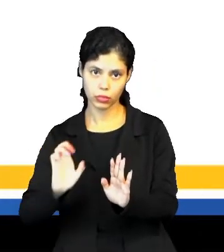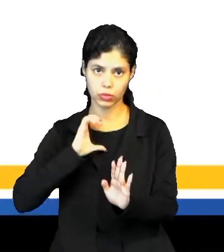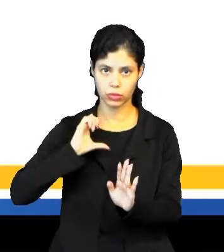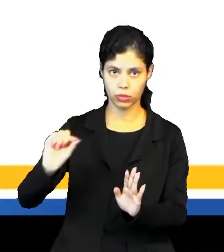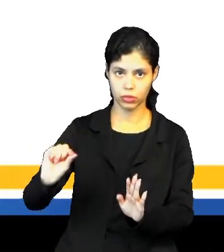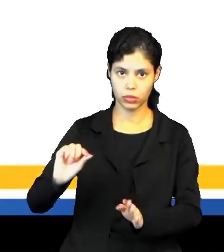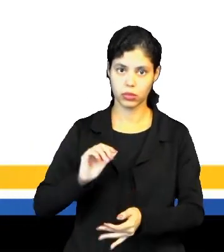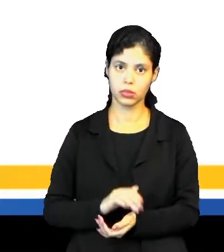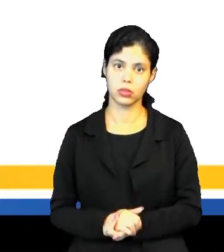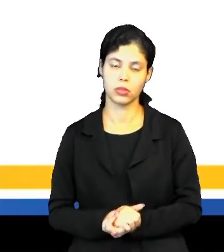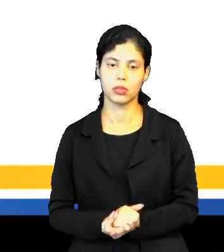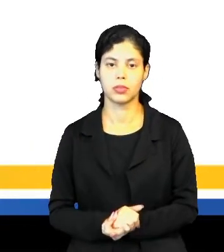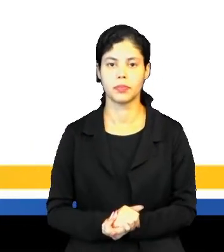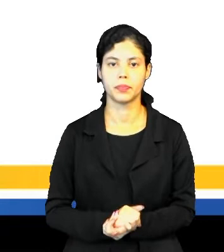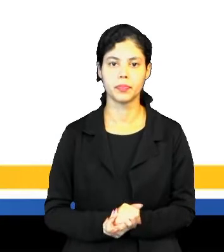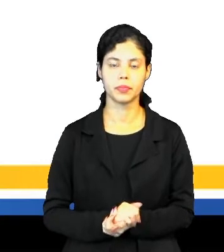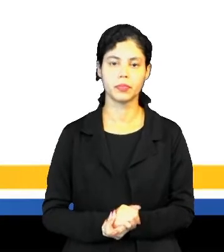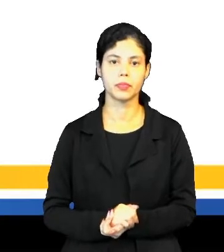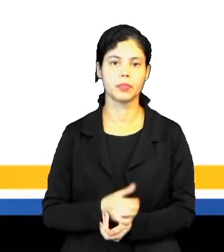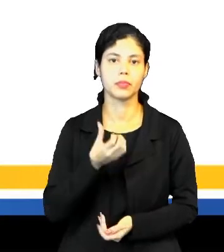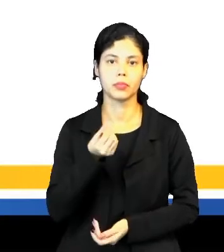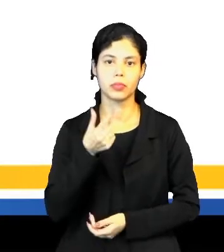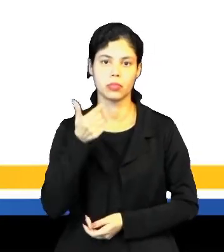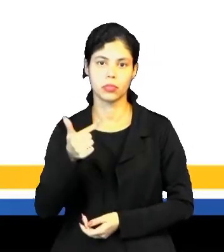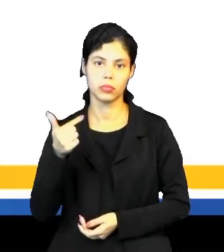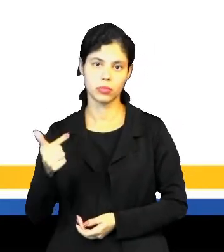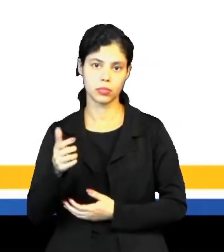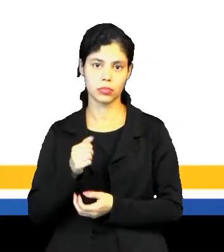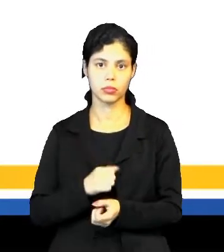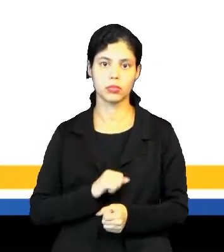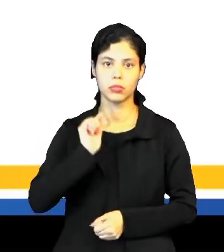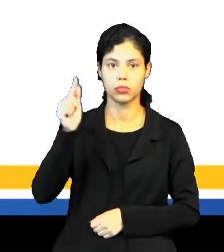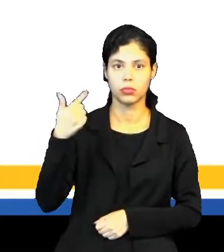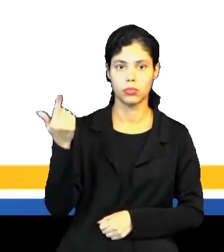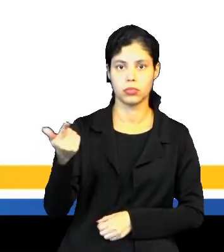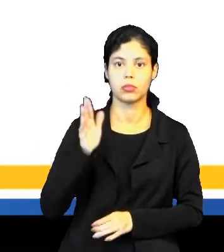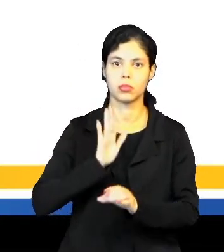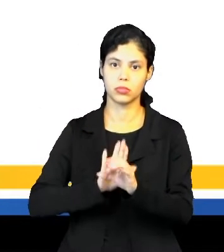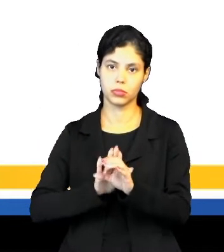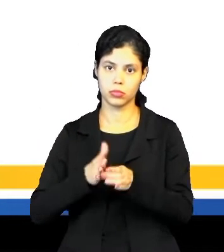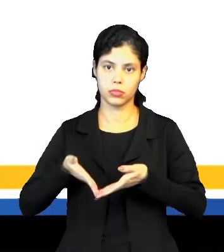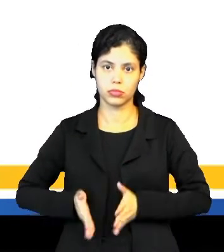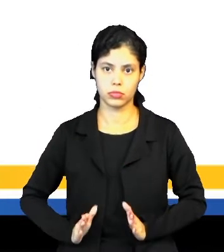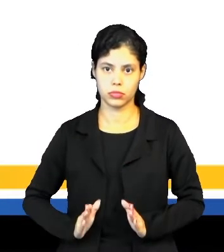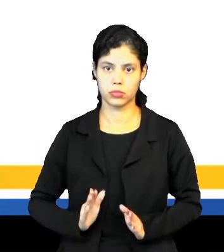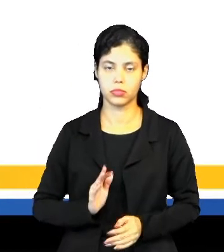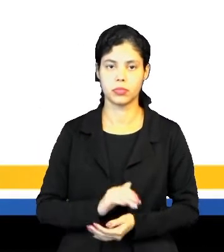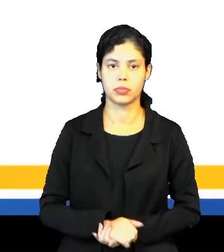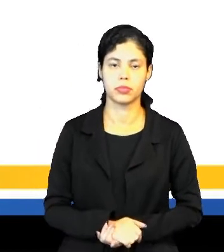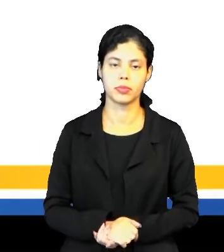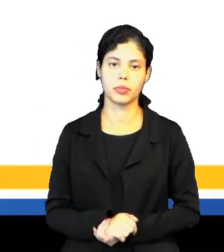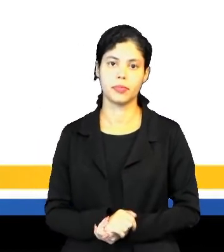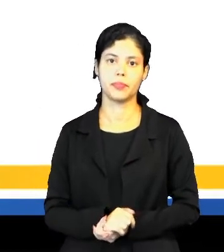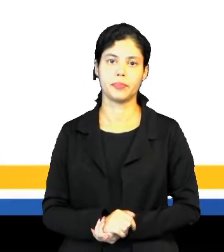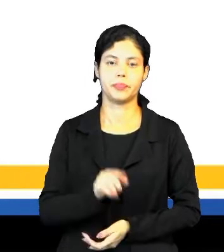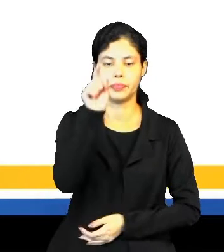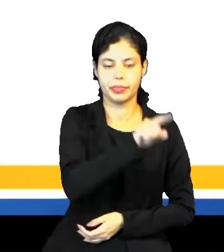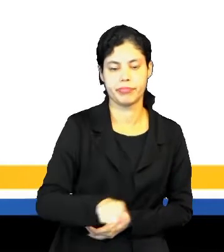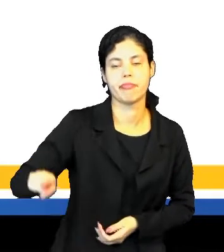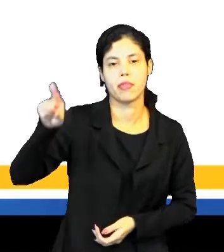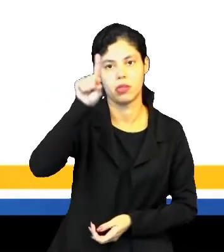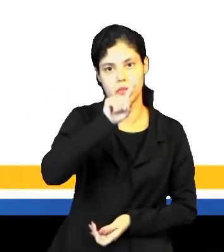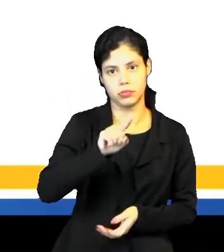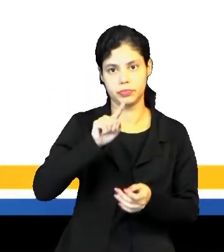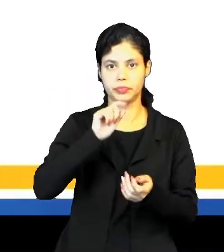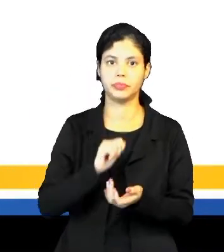saiu de Meca e foi para Medina, 622 anos após o nascimento de Cristo. A linha do tempo